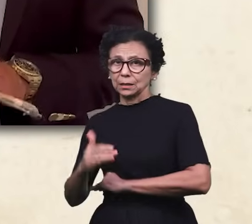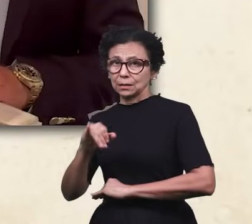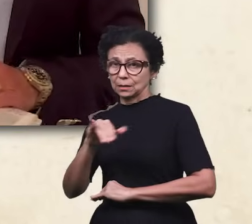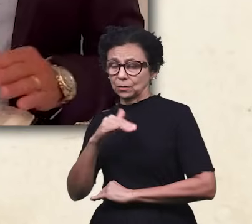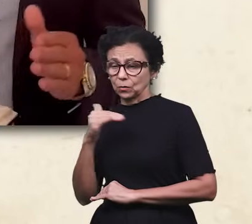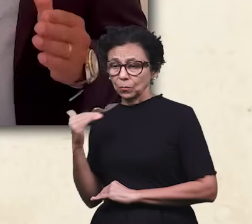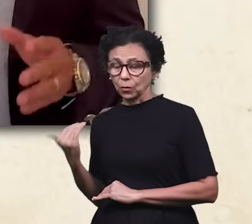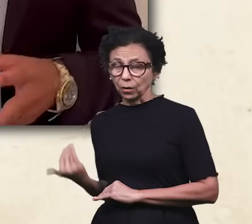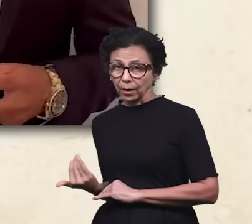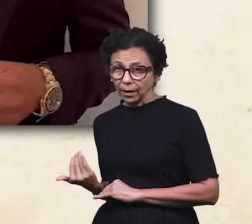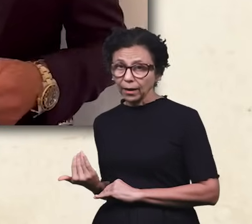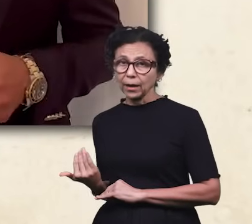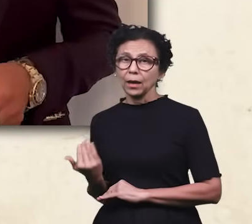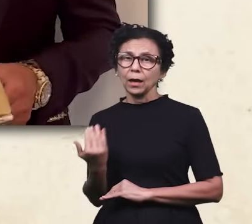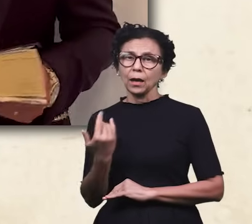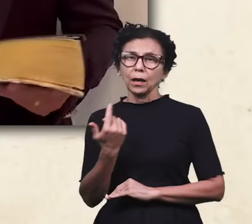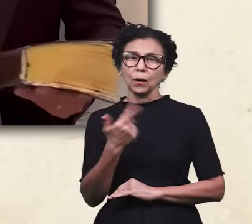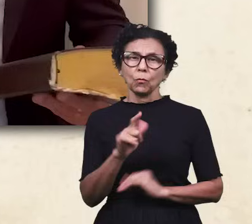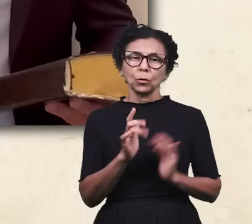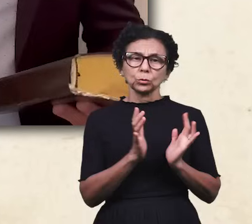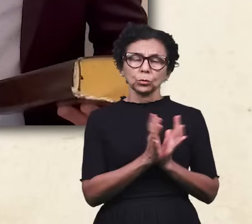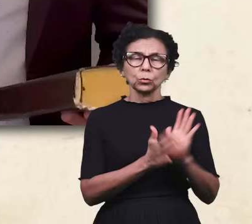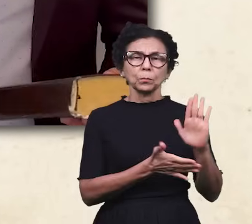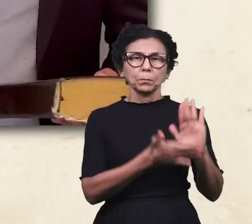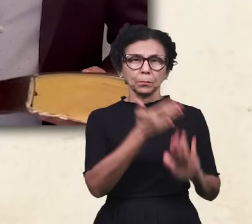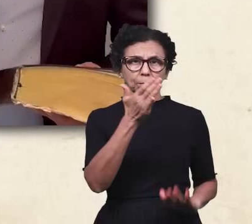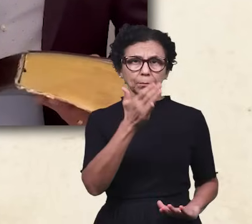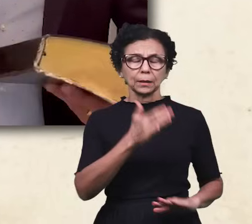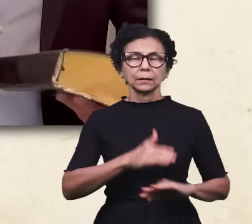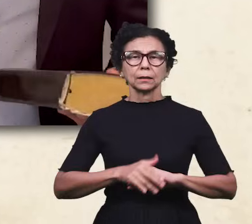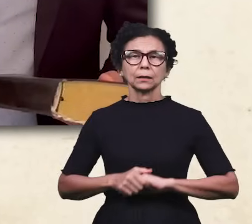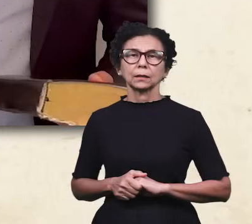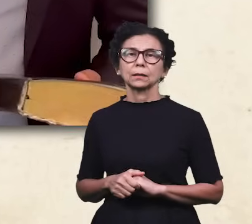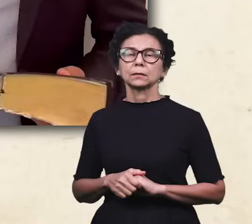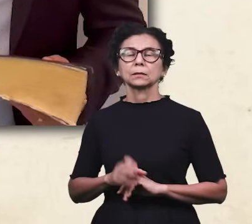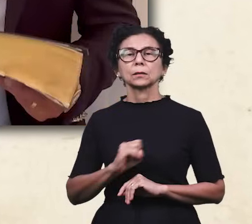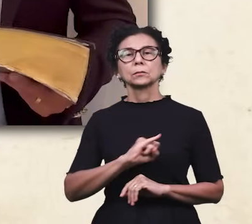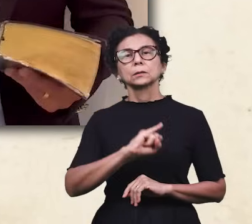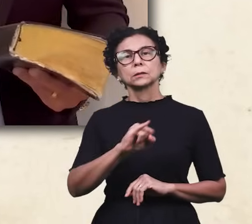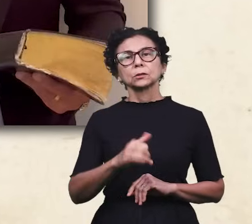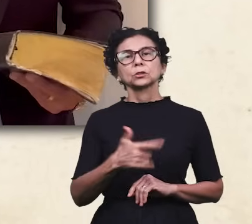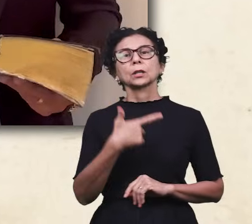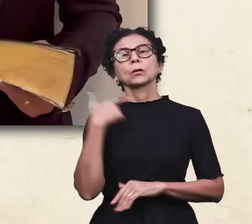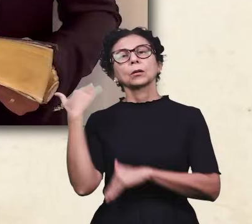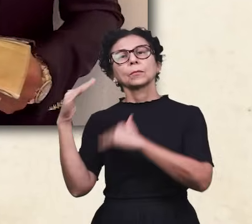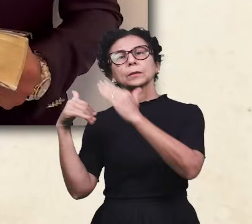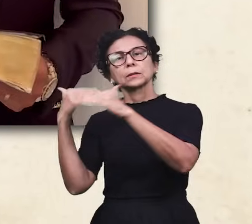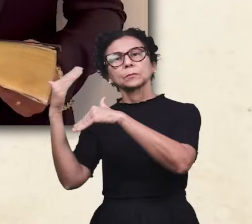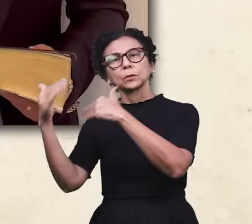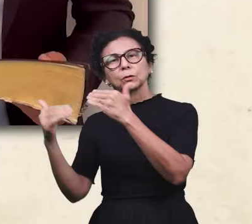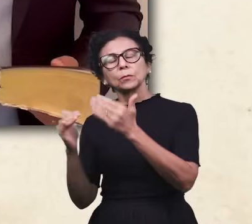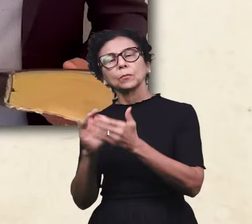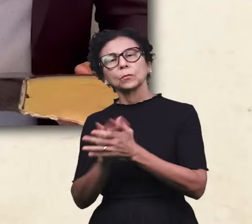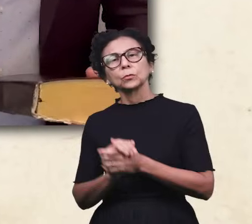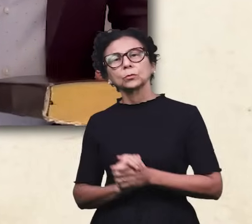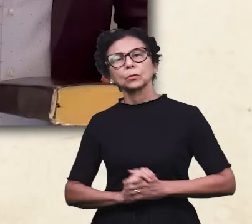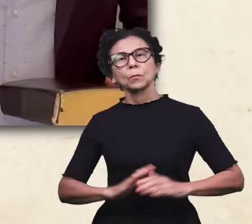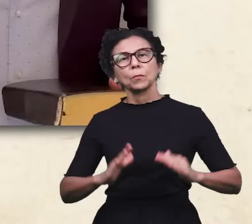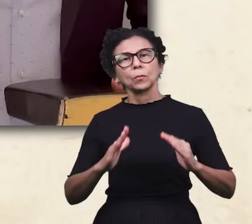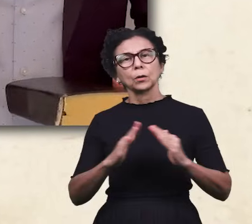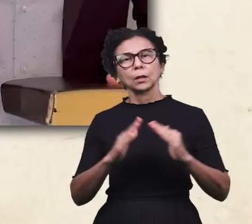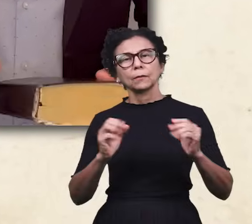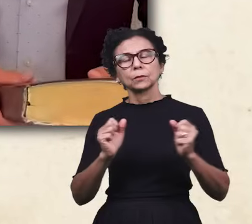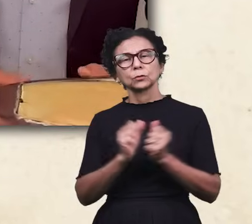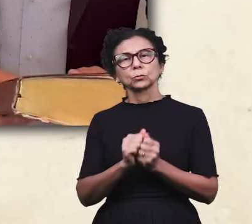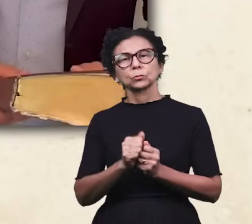outro bando escapará. Jovens, nós vimos que Jacó ele prosperou muito, especialmente quando ele estava